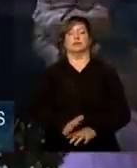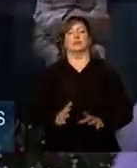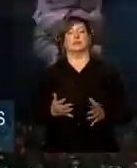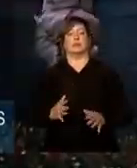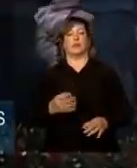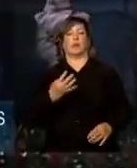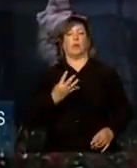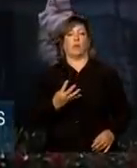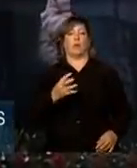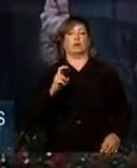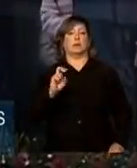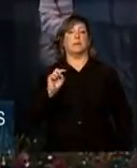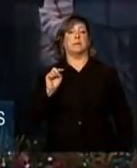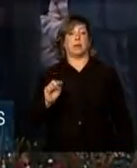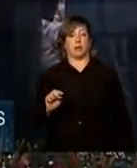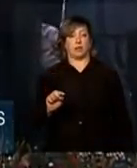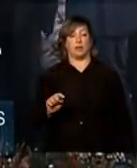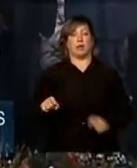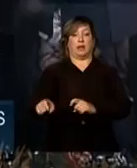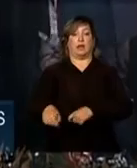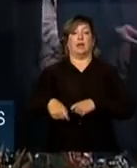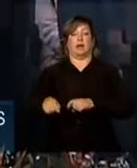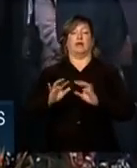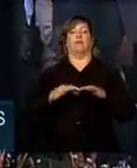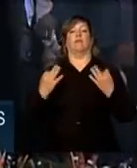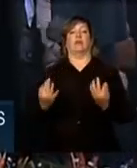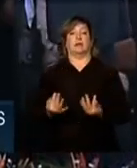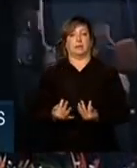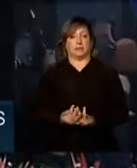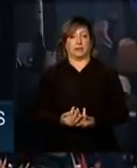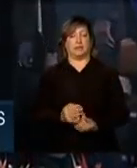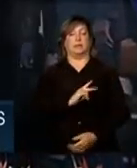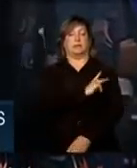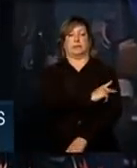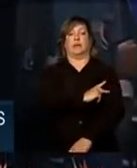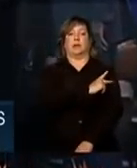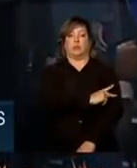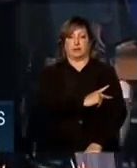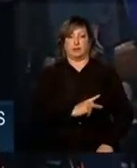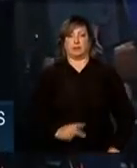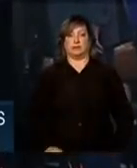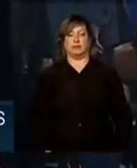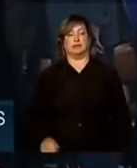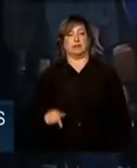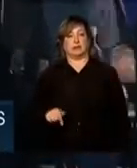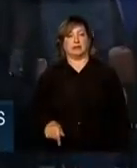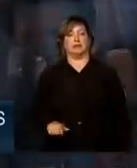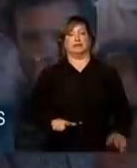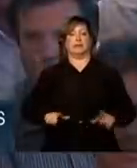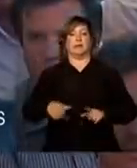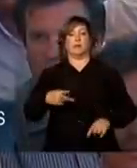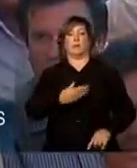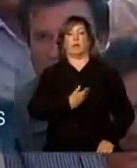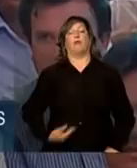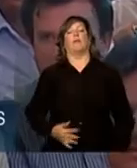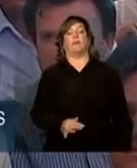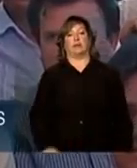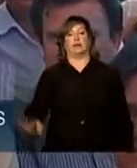de 45 mil agricultores familiares piauienses. Nesta ação do governo